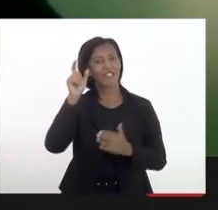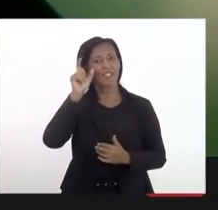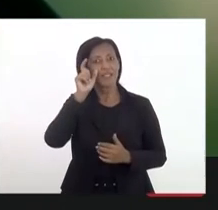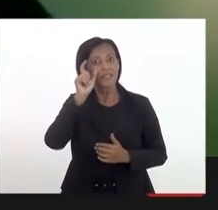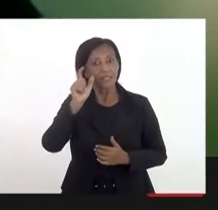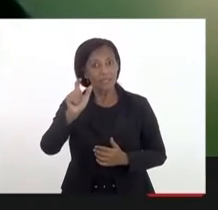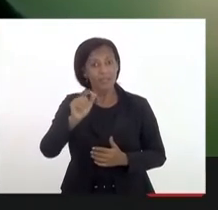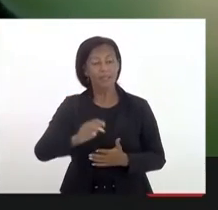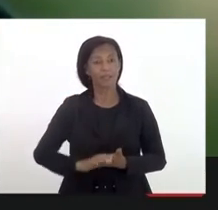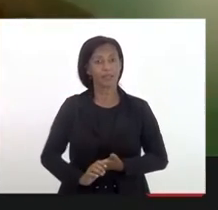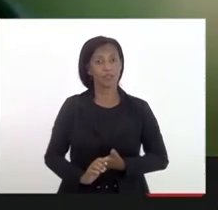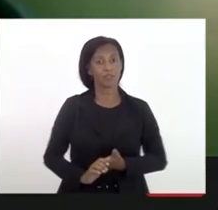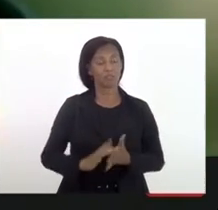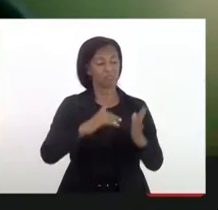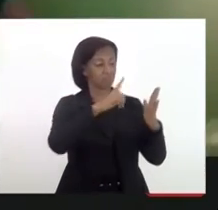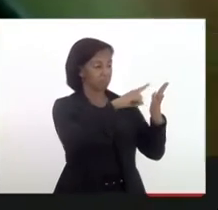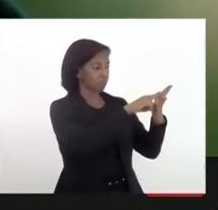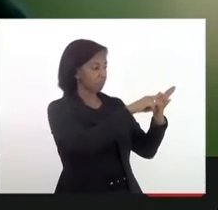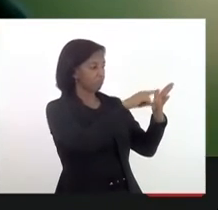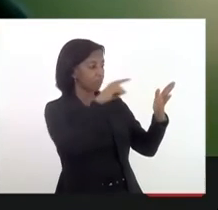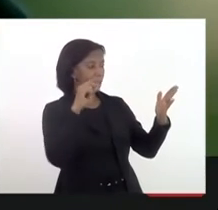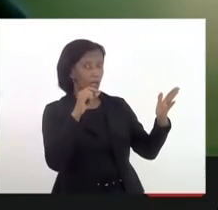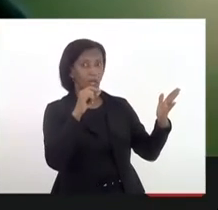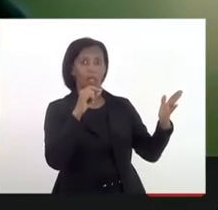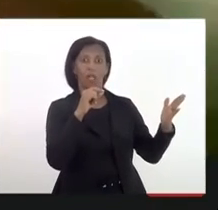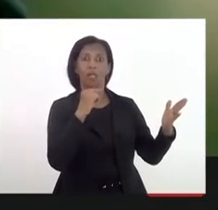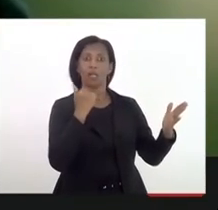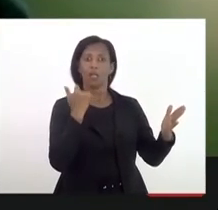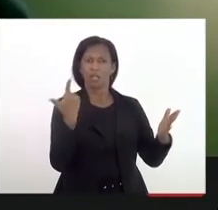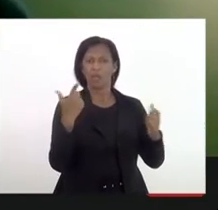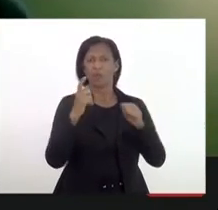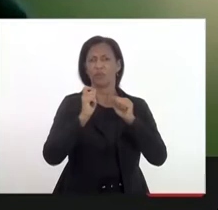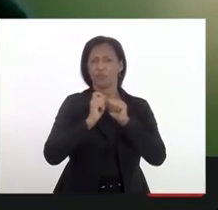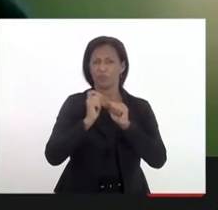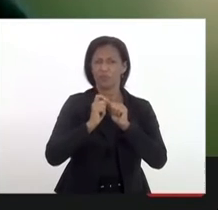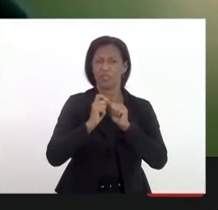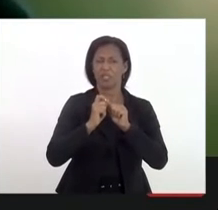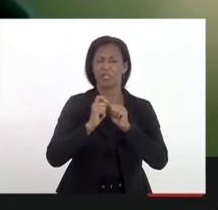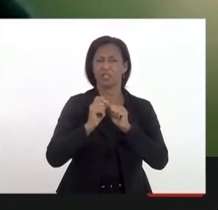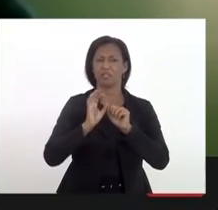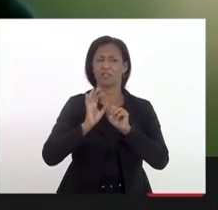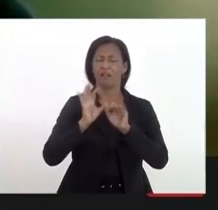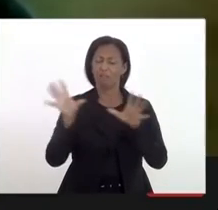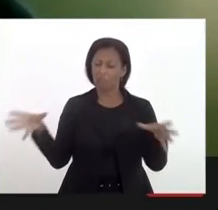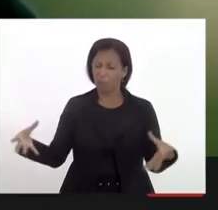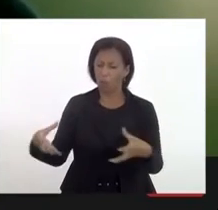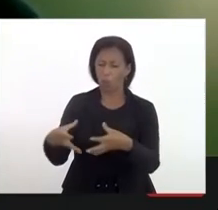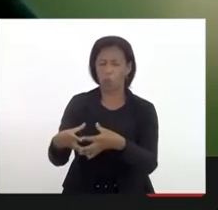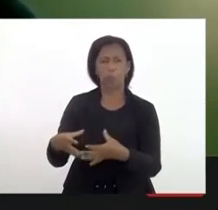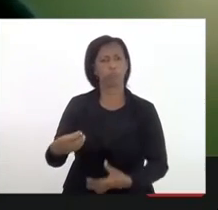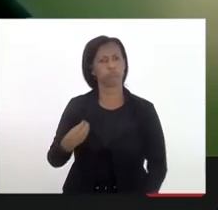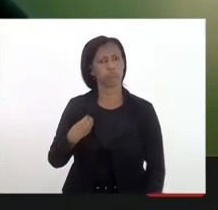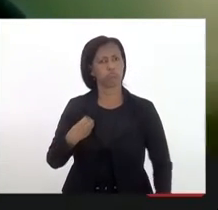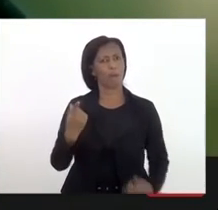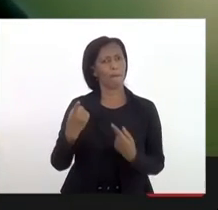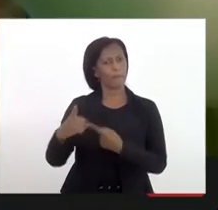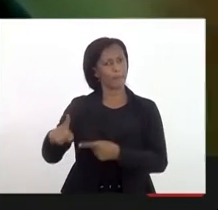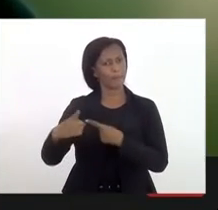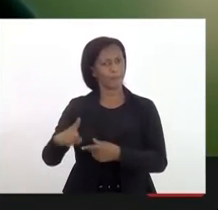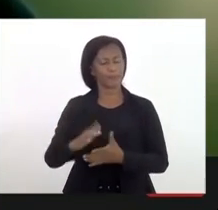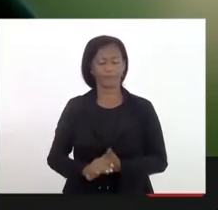interessante ressaltar, e até fiz na época lá ao público que estava presente lá, uma